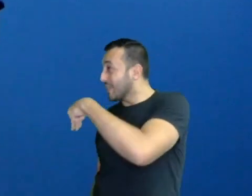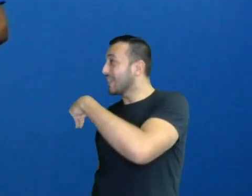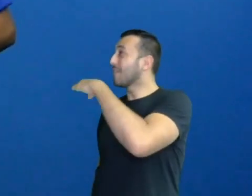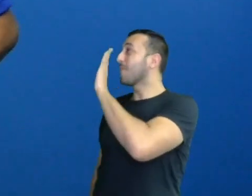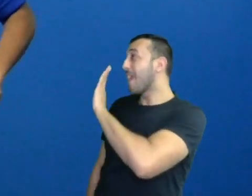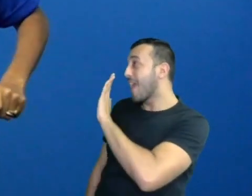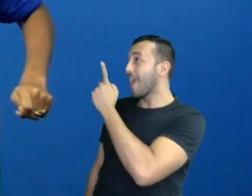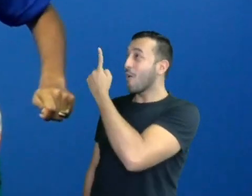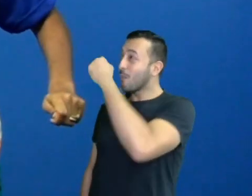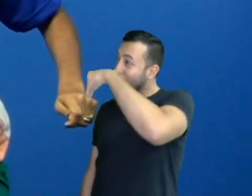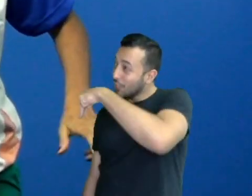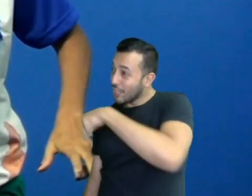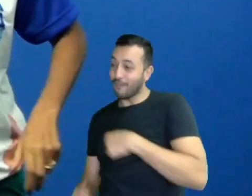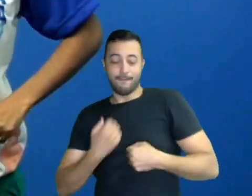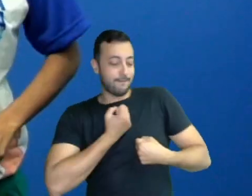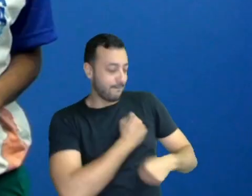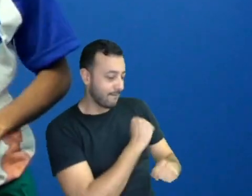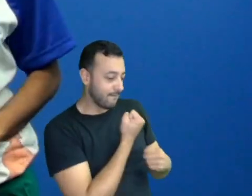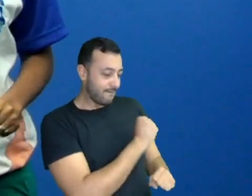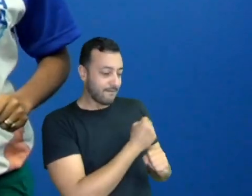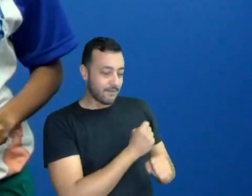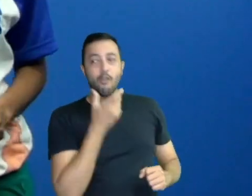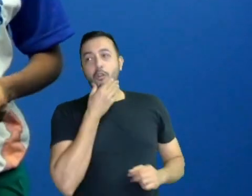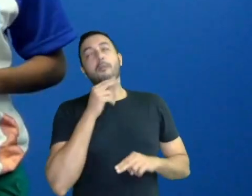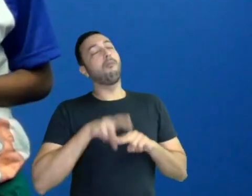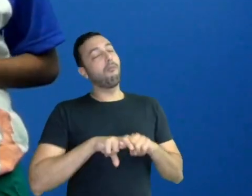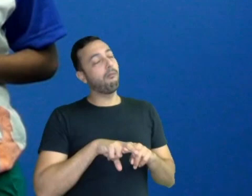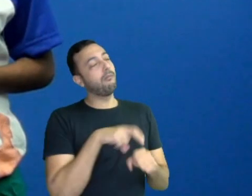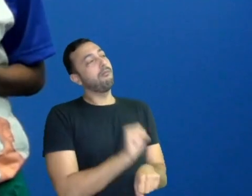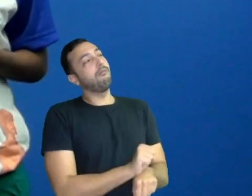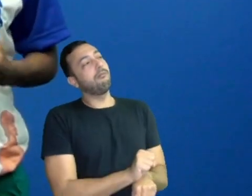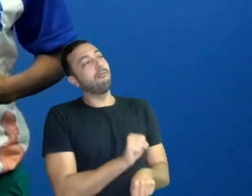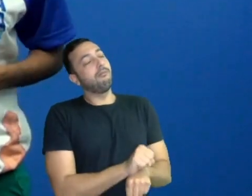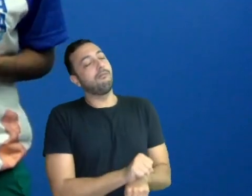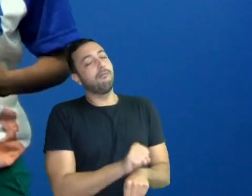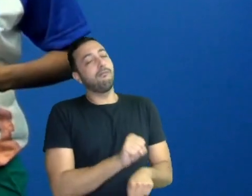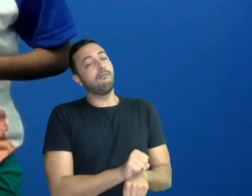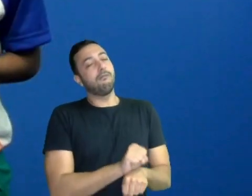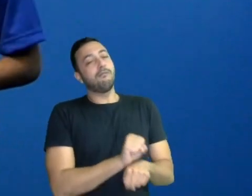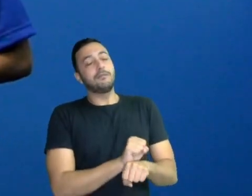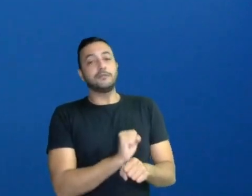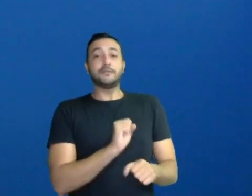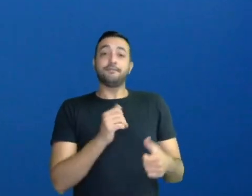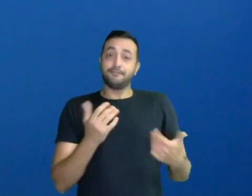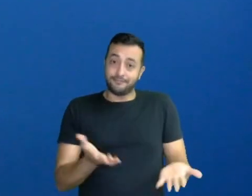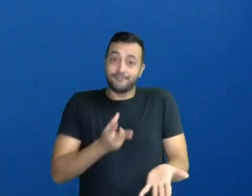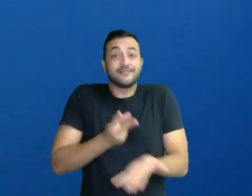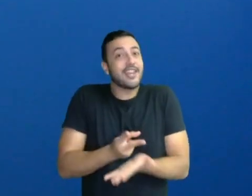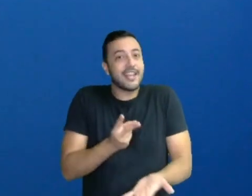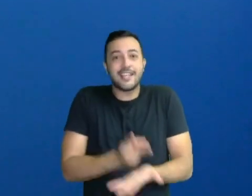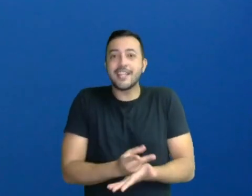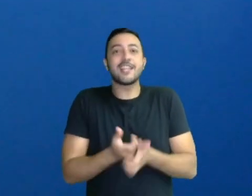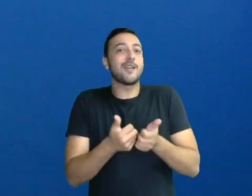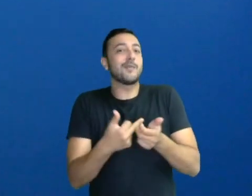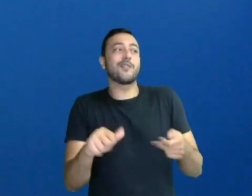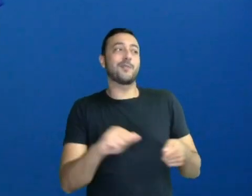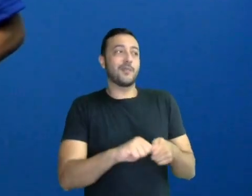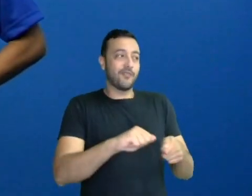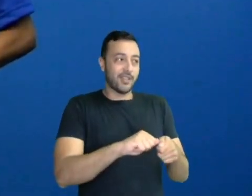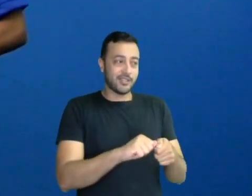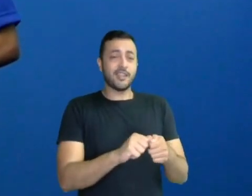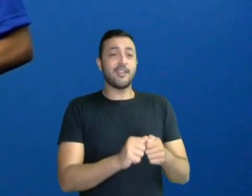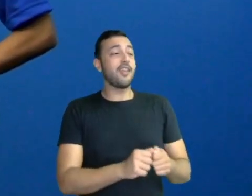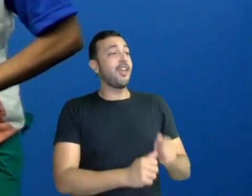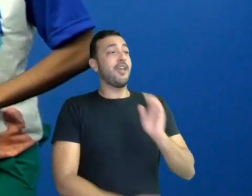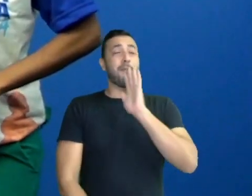eu ainda tenho que varrer a casa ele fica lá sentado esperando com ela né E todas as vezes ela tem alguma coisa para